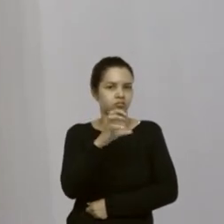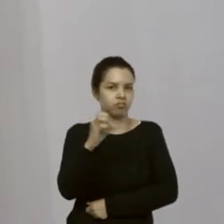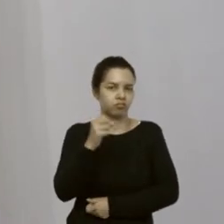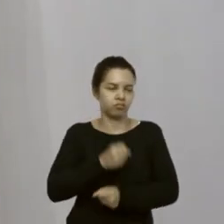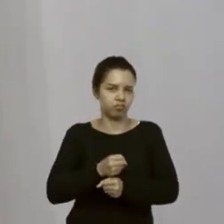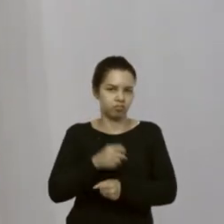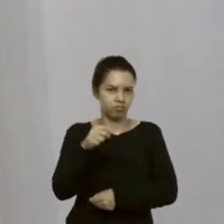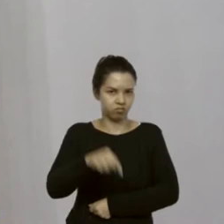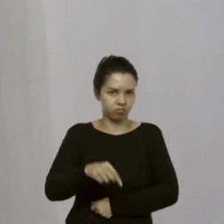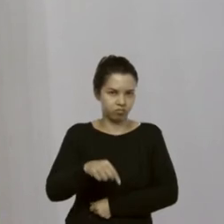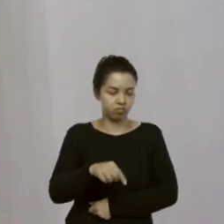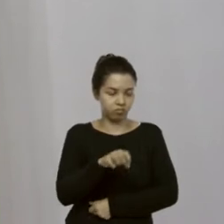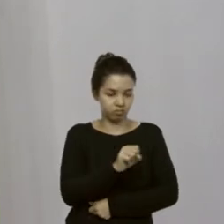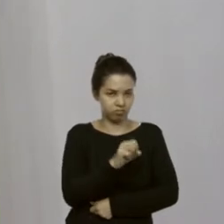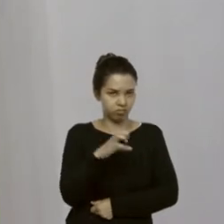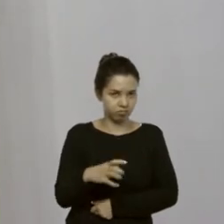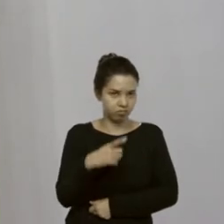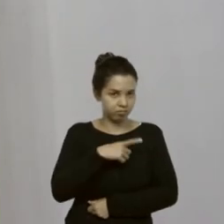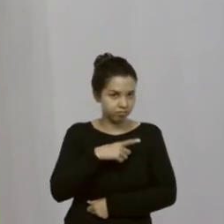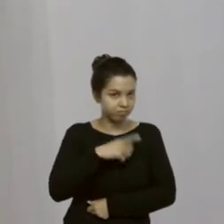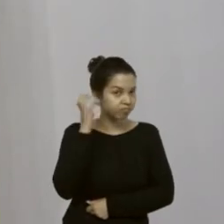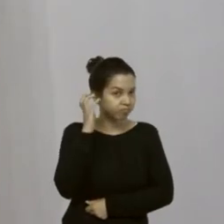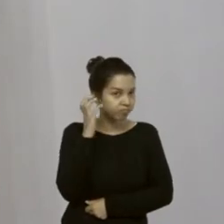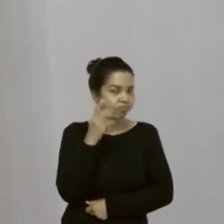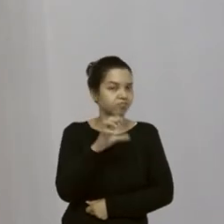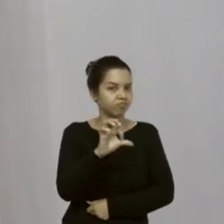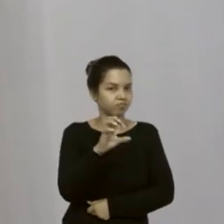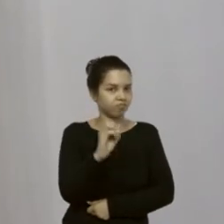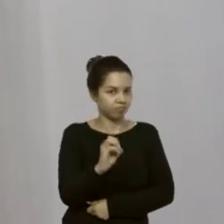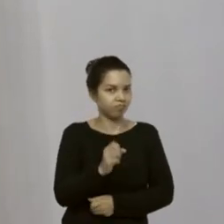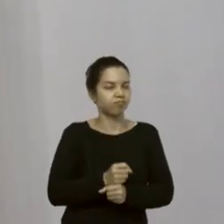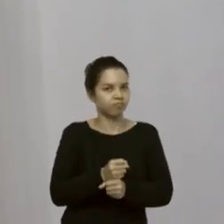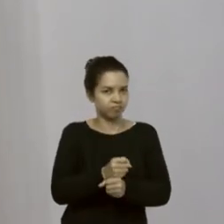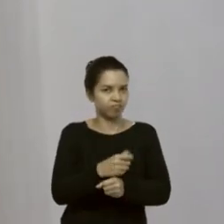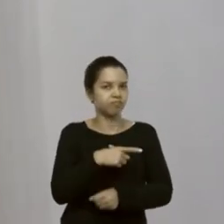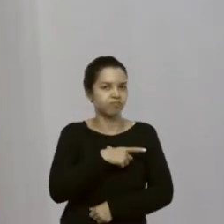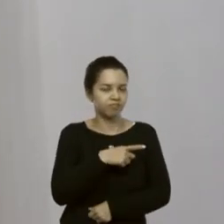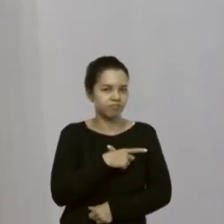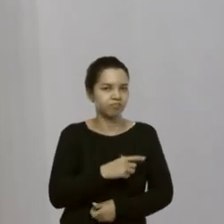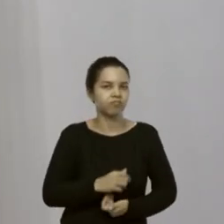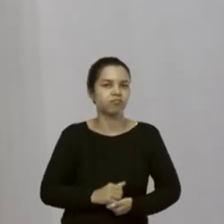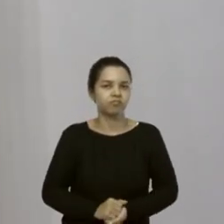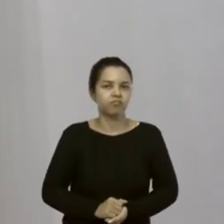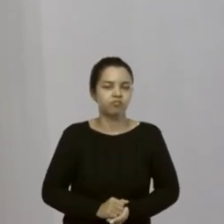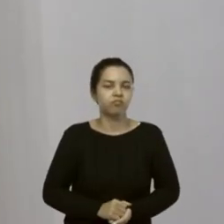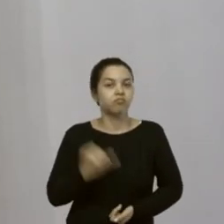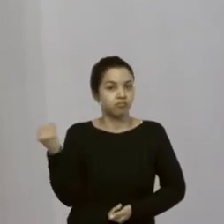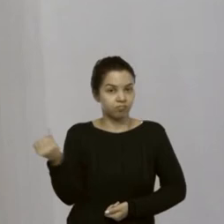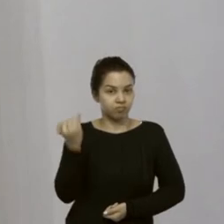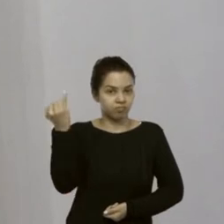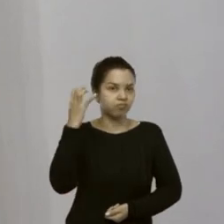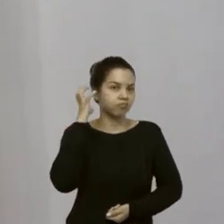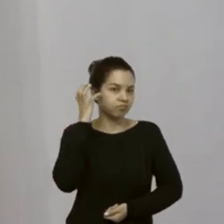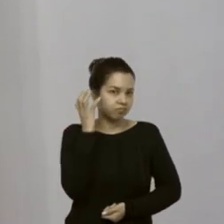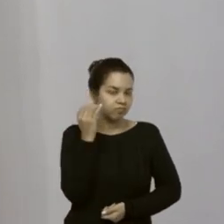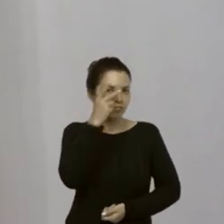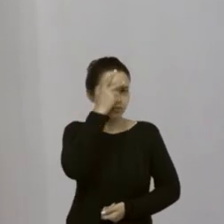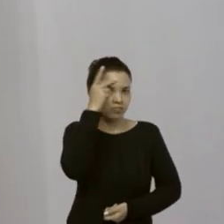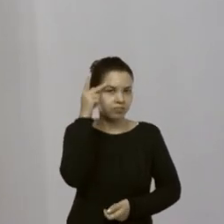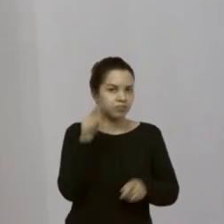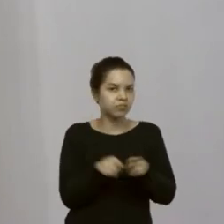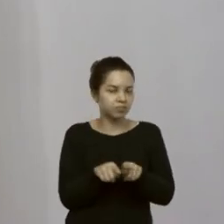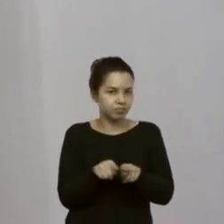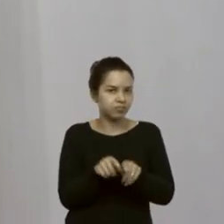Aqui em Santa Catarina, nós temos uma emissora de rádio com 90 anos. A importância do rádio para as pessoas também pode ser traduzida em